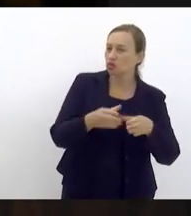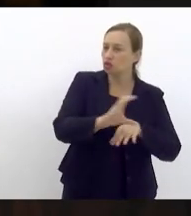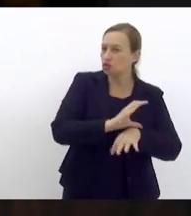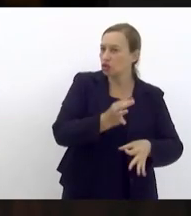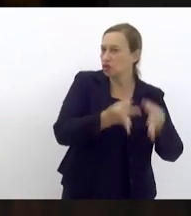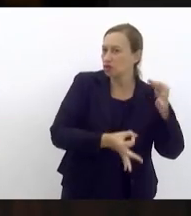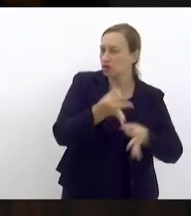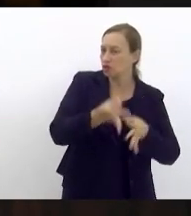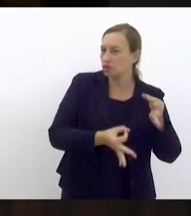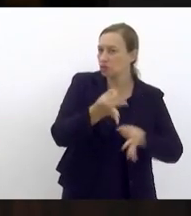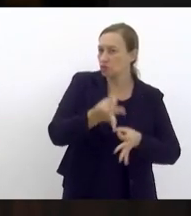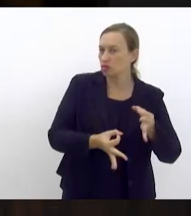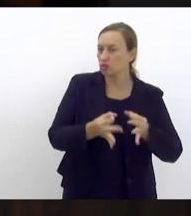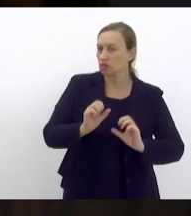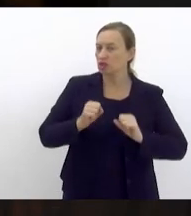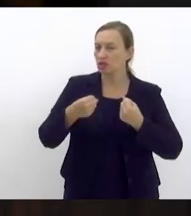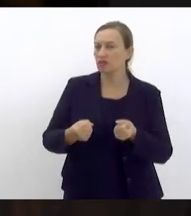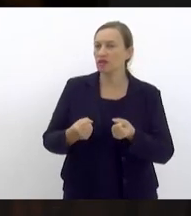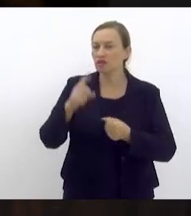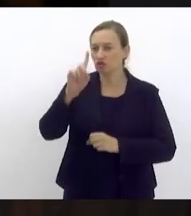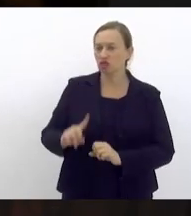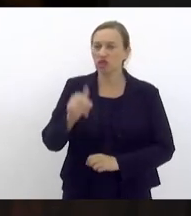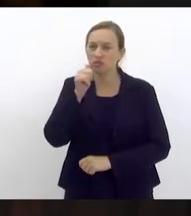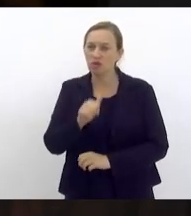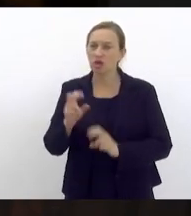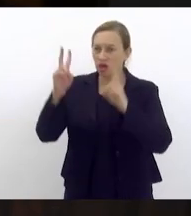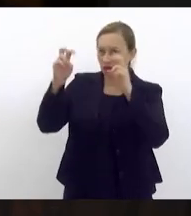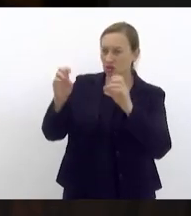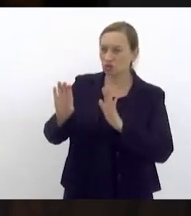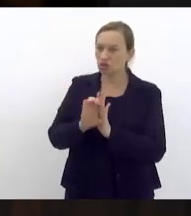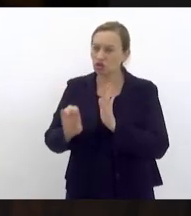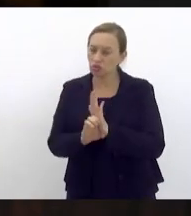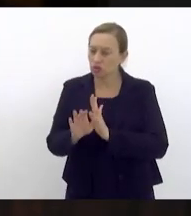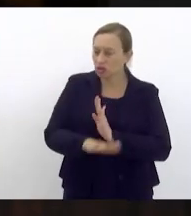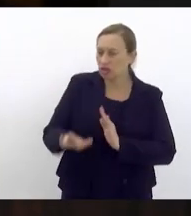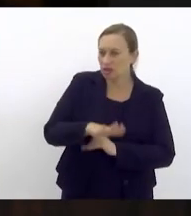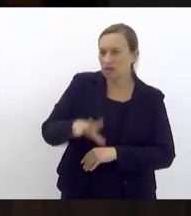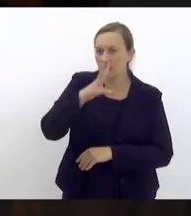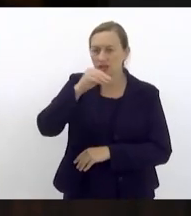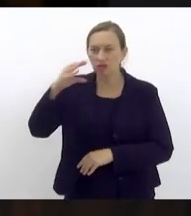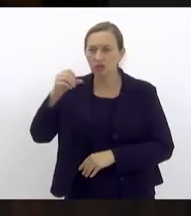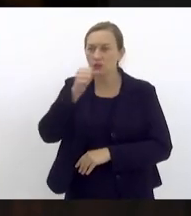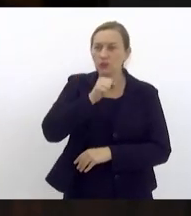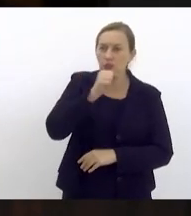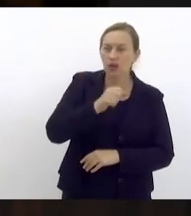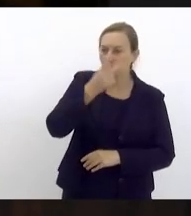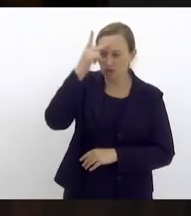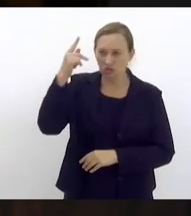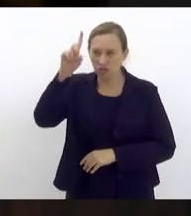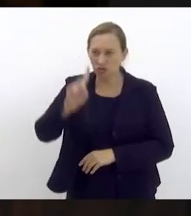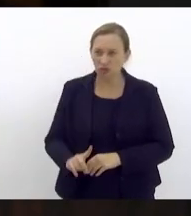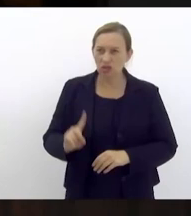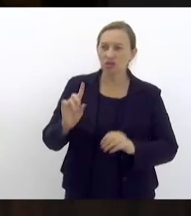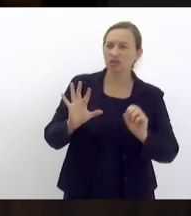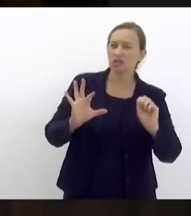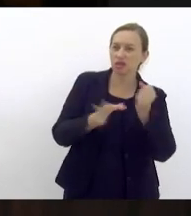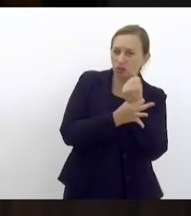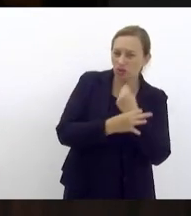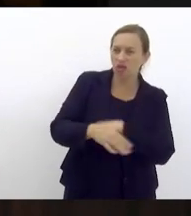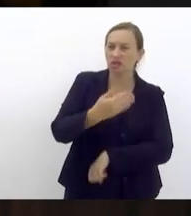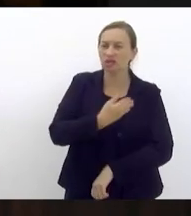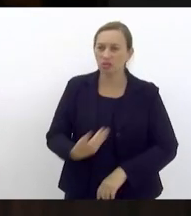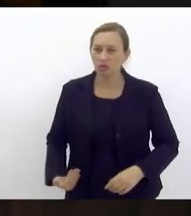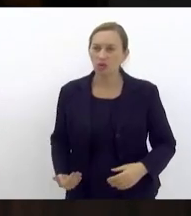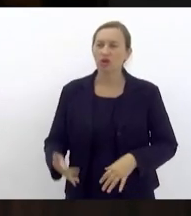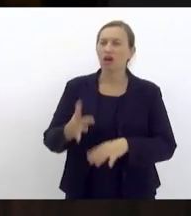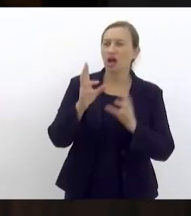Constituição de Justiça de defesa direito da mulher de assunto da Criança e do Adolescente idoso a pessoa com deficiência de Segurança Pública assunto de